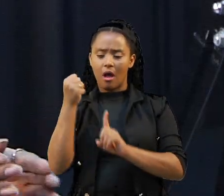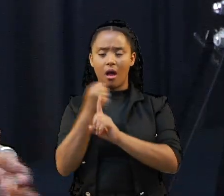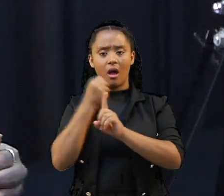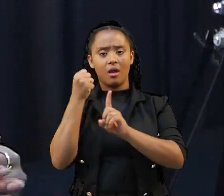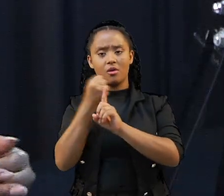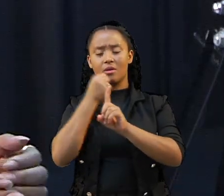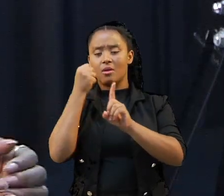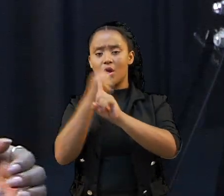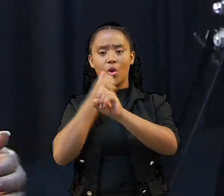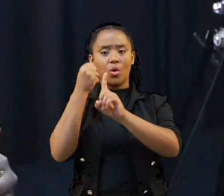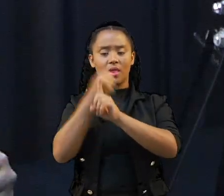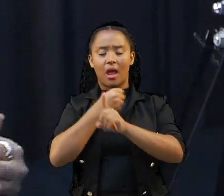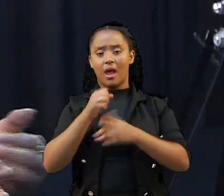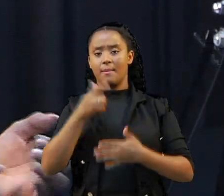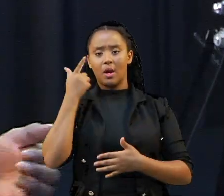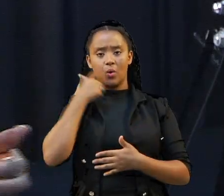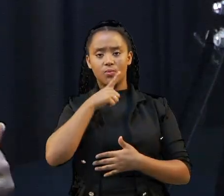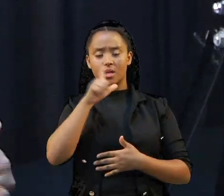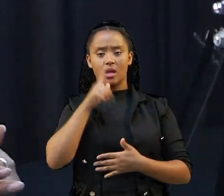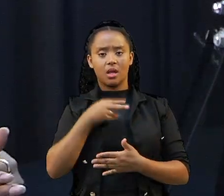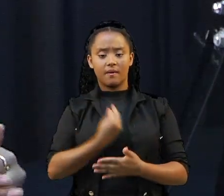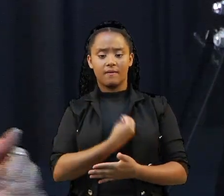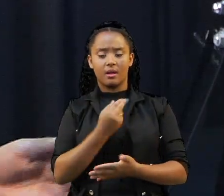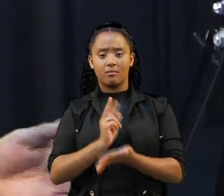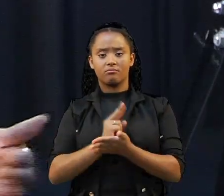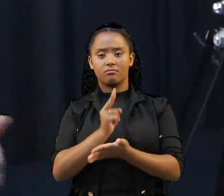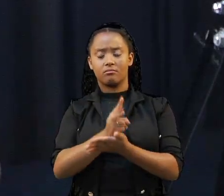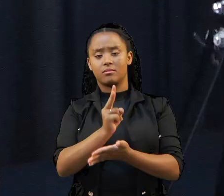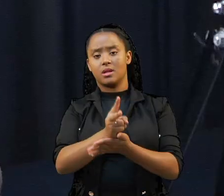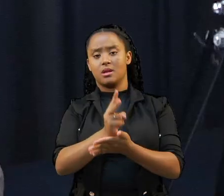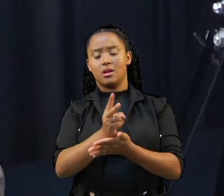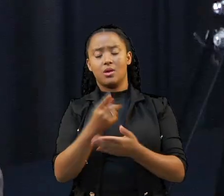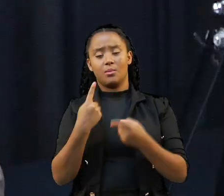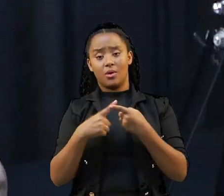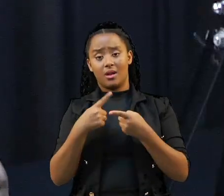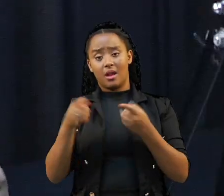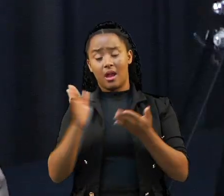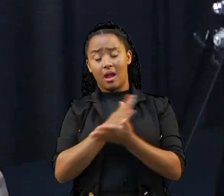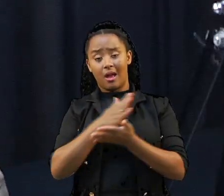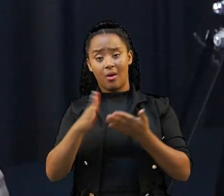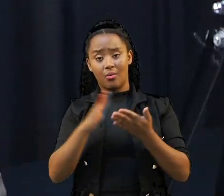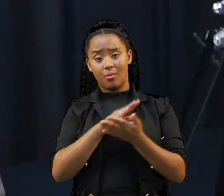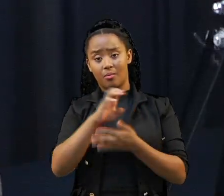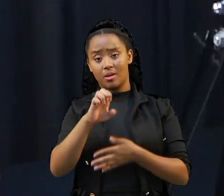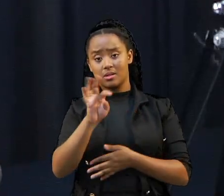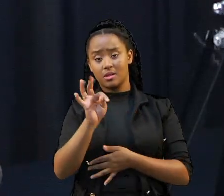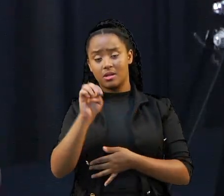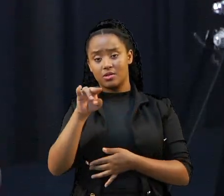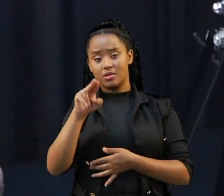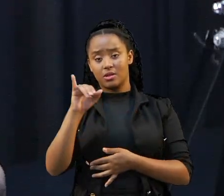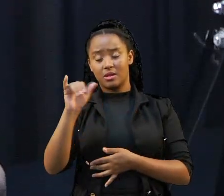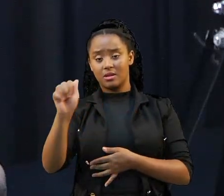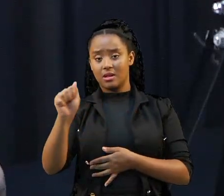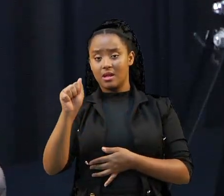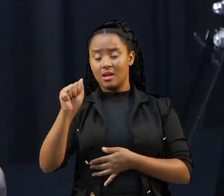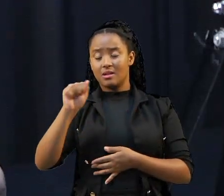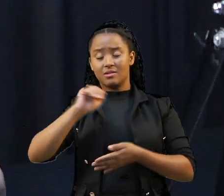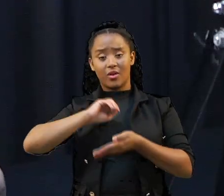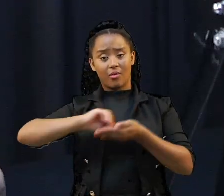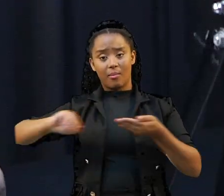outros rumos, né, das suas vidas, assim, de contexto urbanizado mesmo, acaba que apagou as etnias e a gente não sabe muito a origem dos nossos